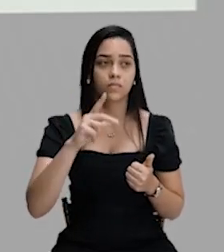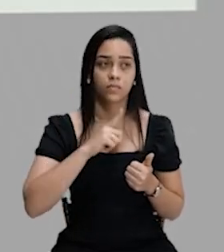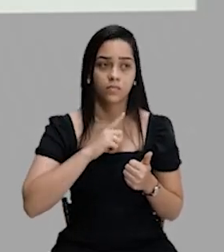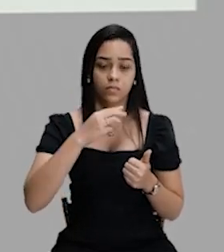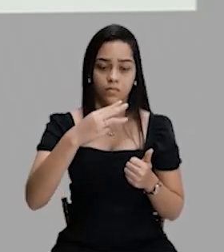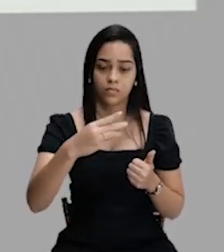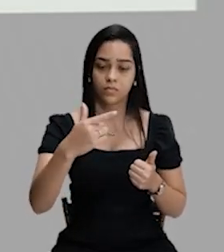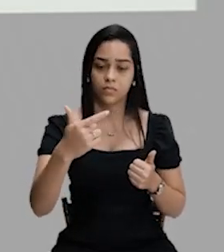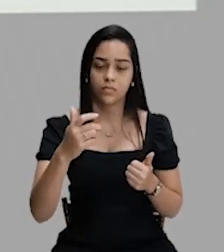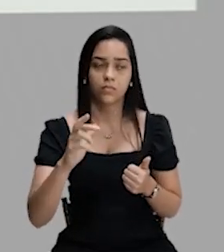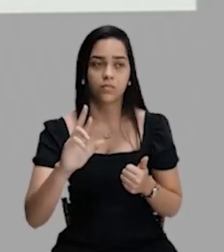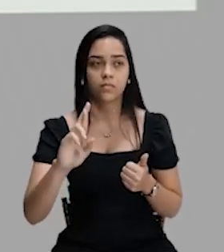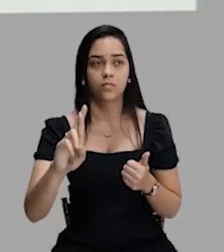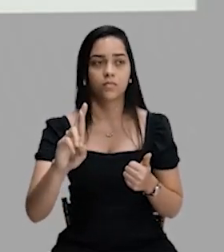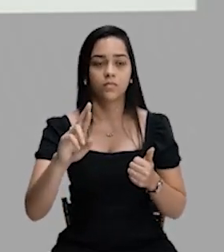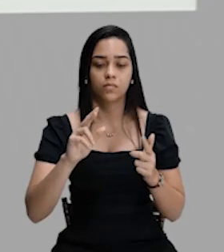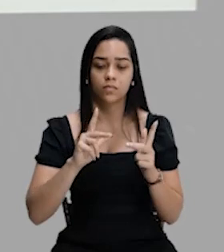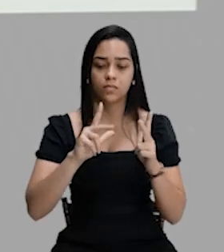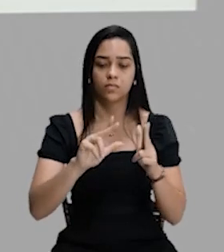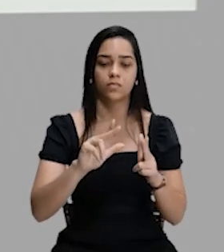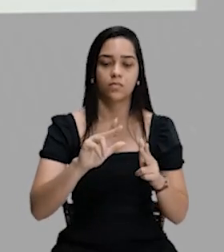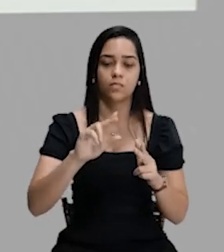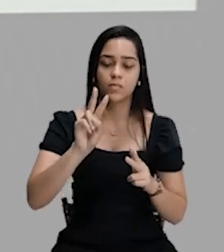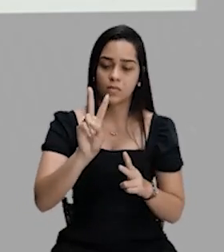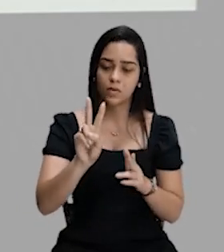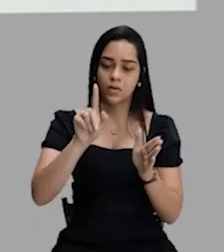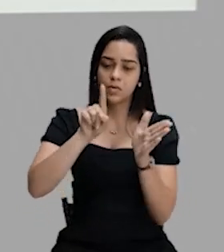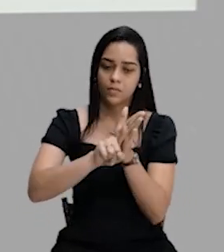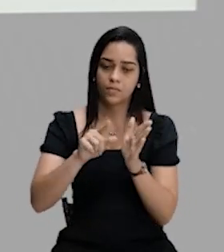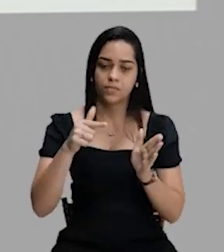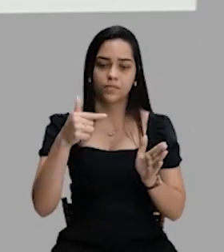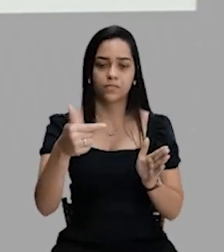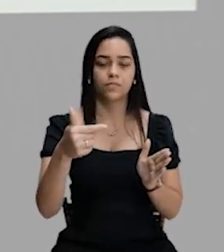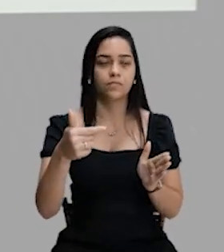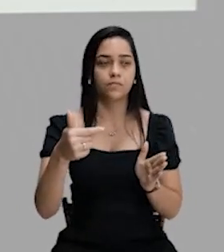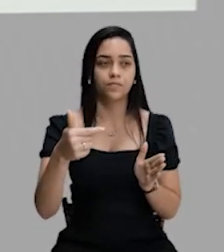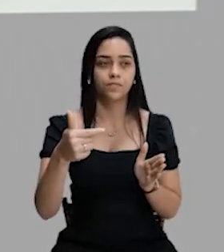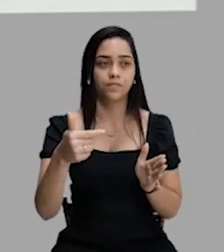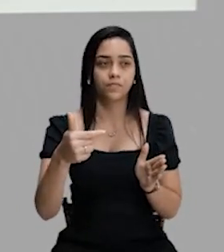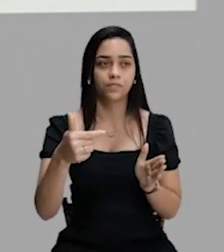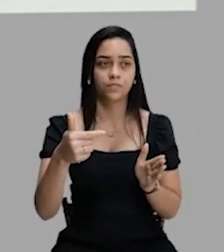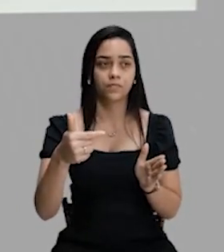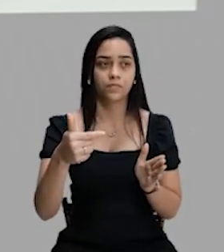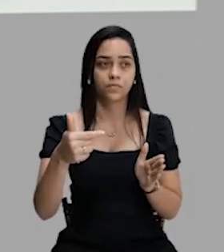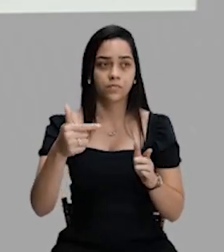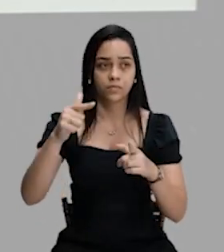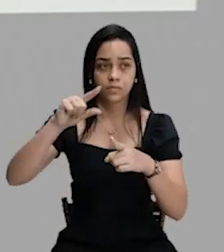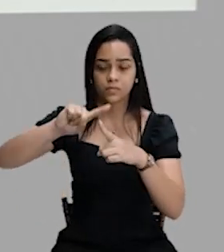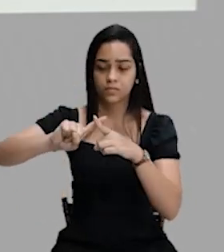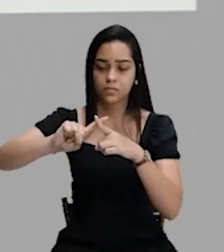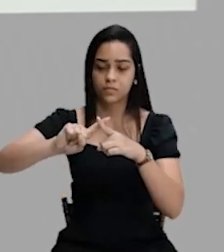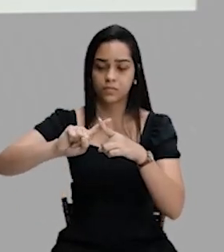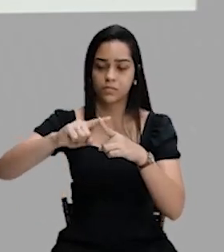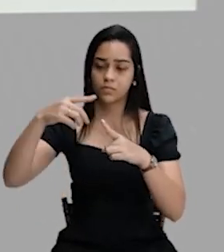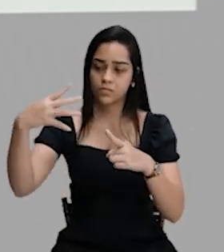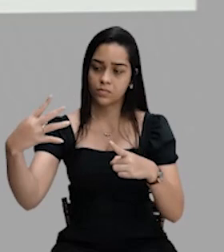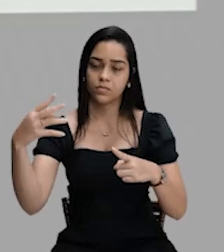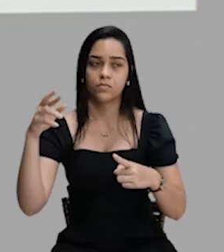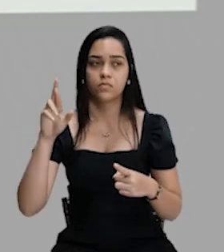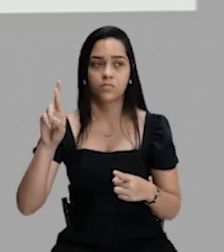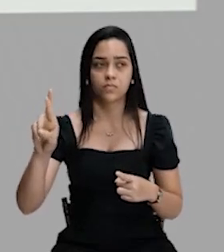32 R igual a v - 2 multiplicado por 4